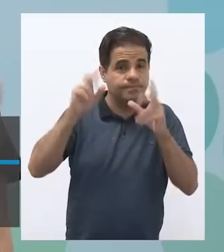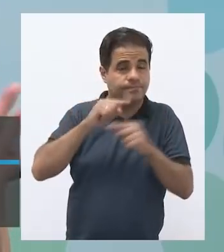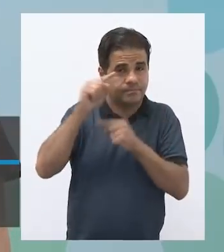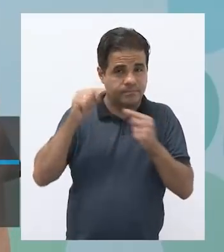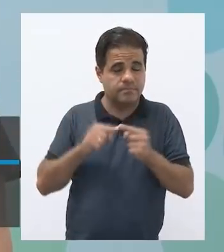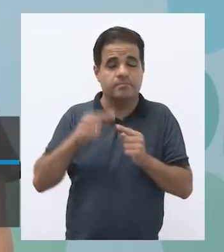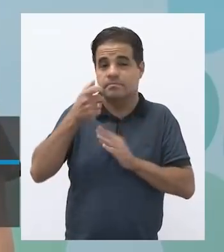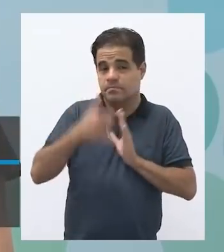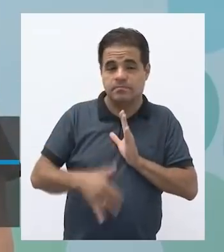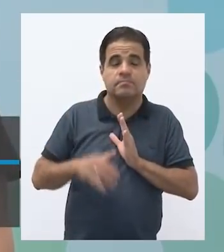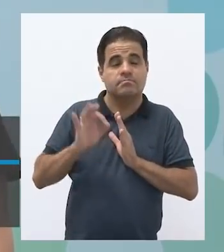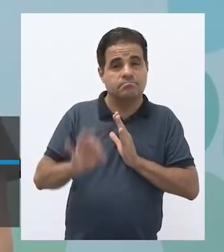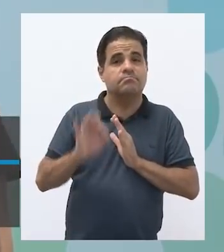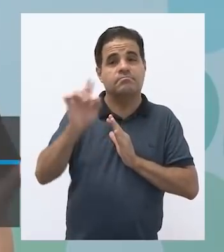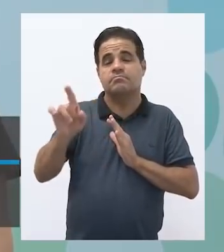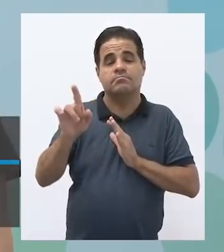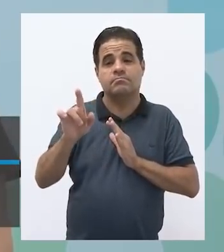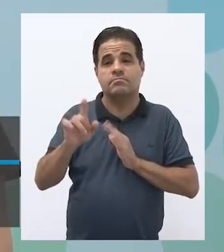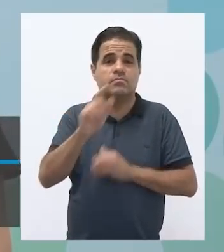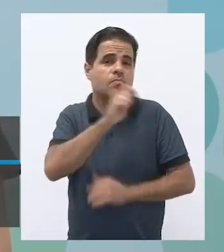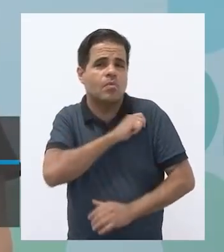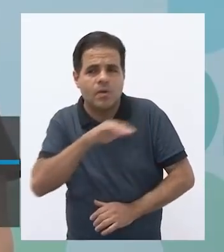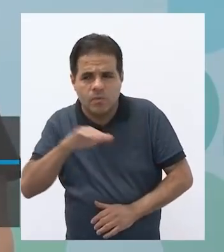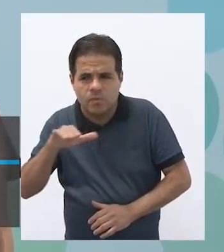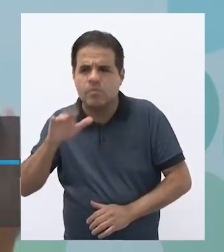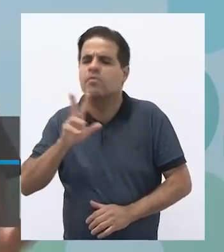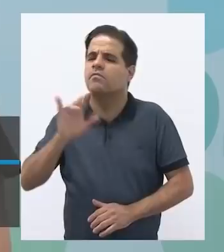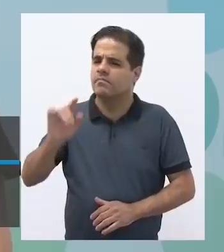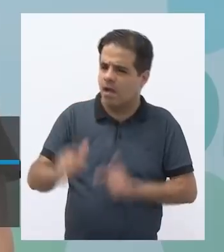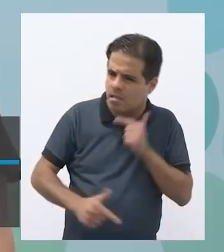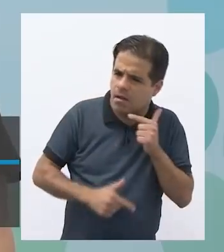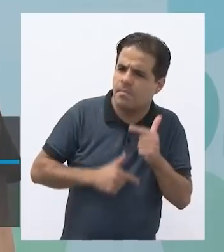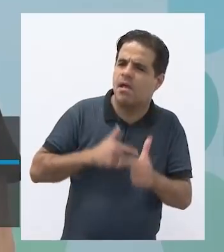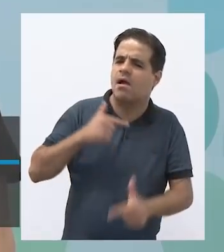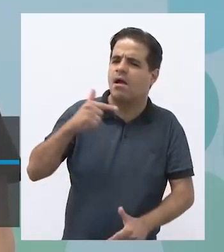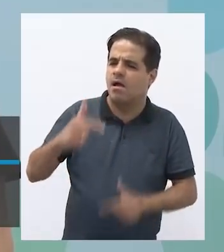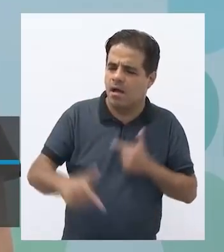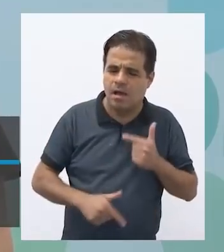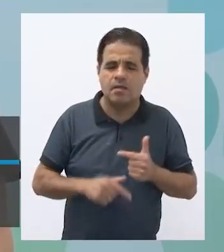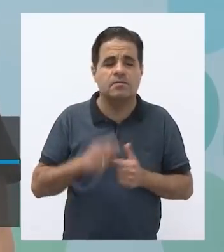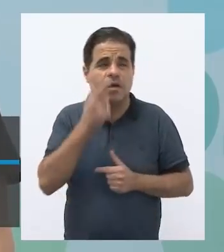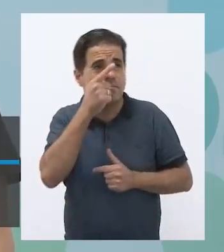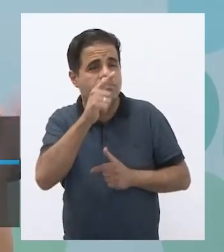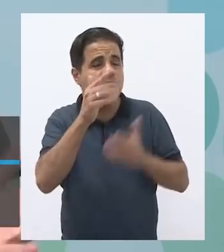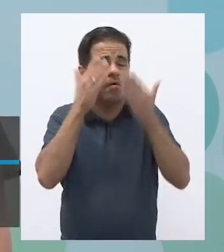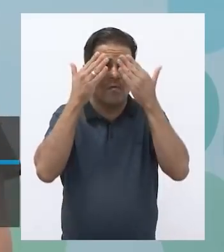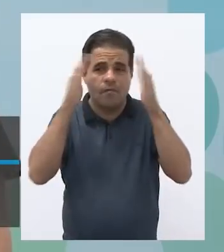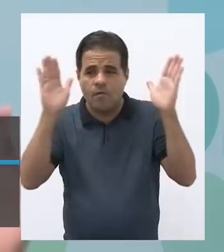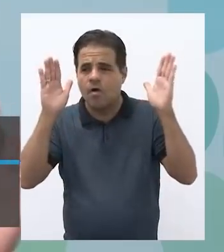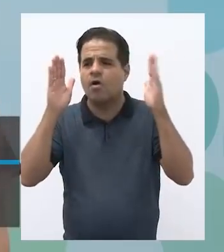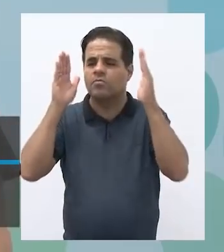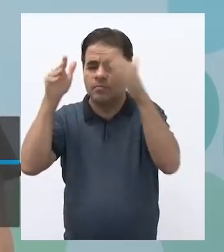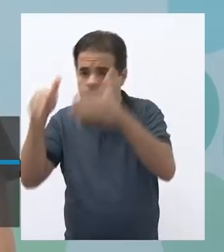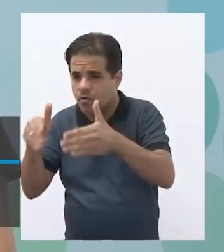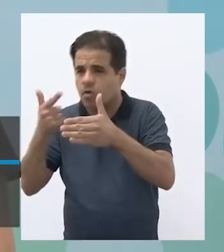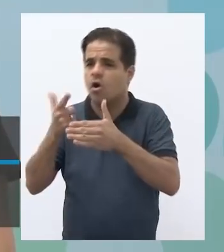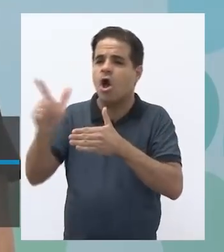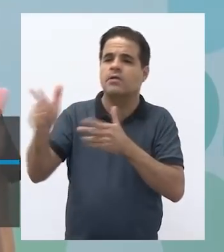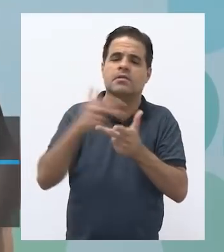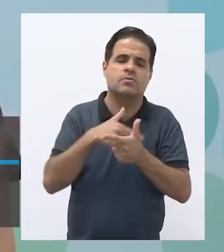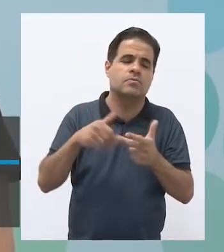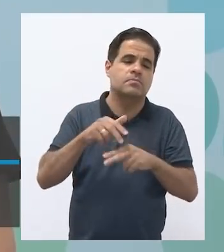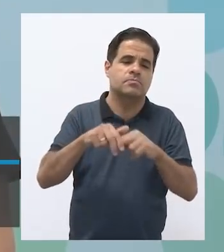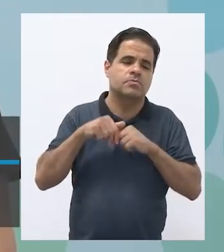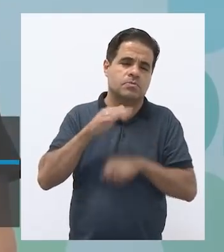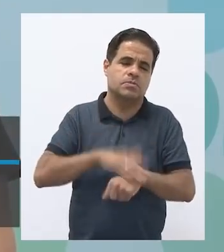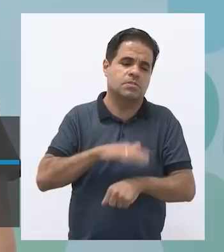você falou é exato, que o aluno vai trabalhar, vai ter um outro foco por conta de tempo, enfim. E